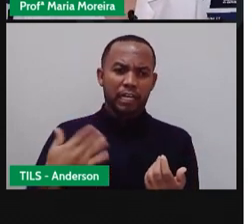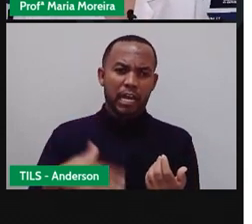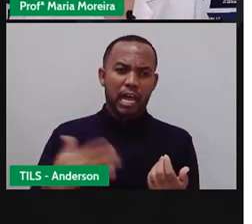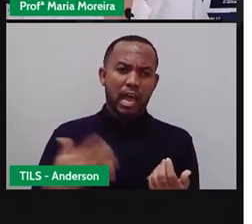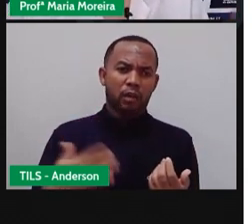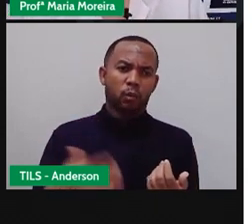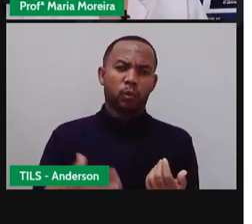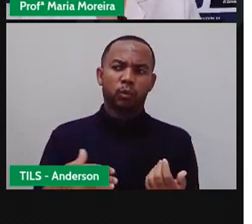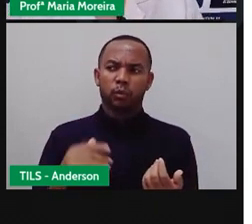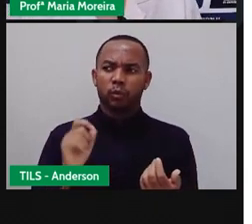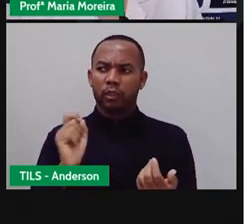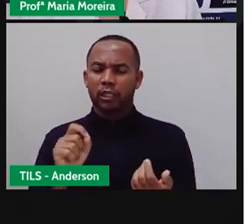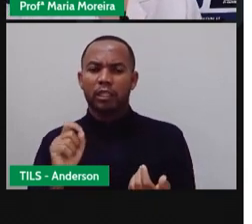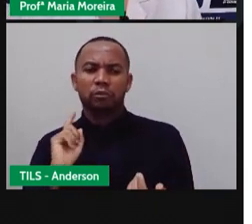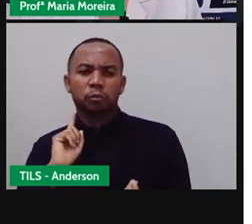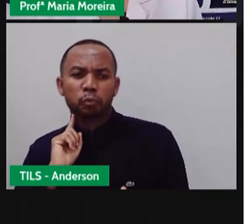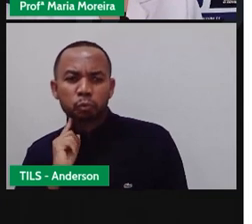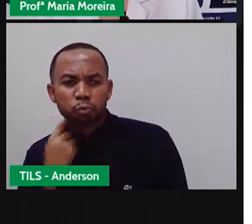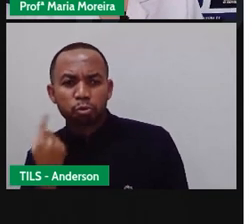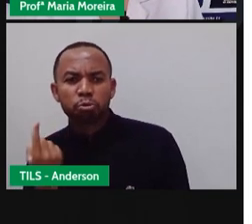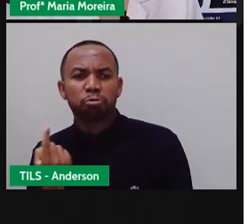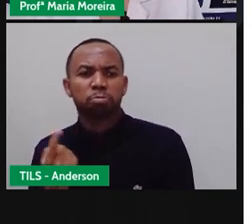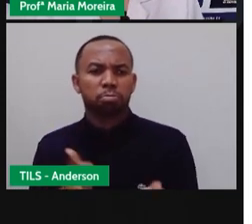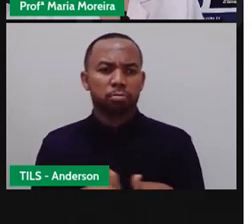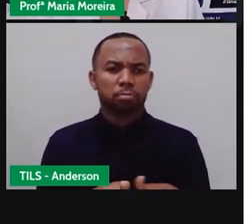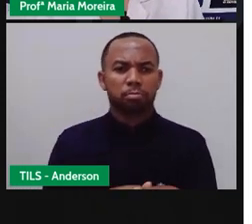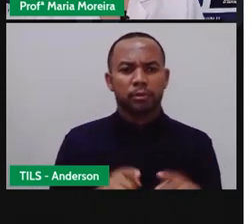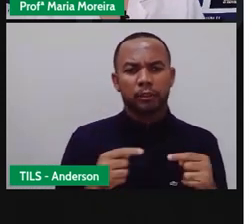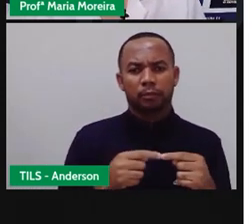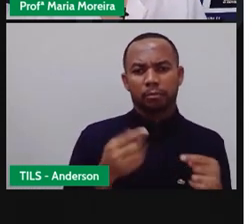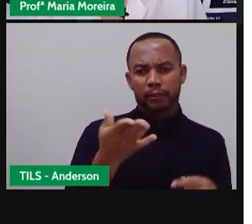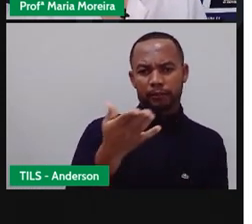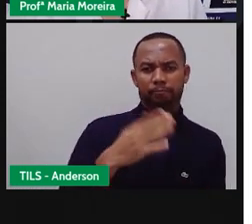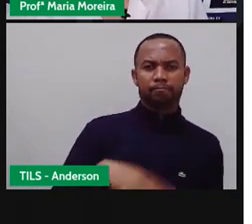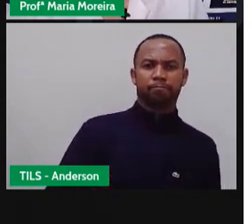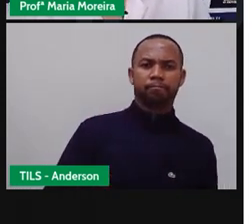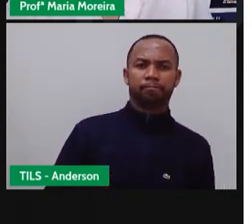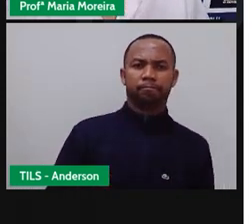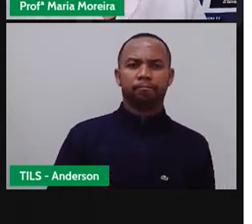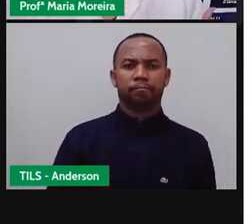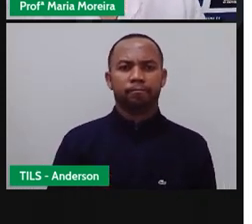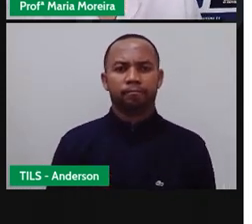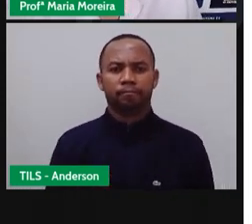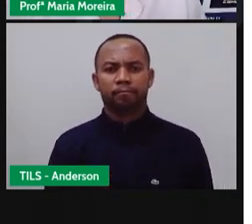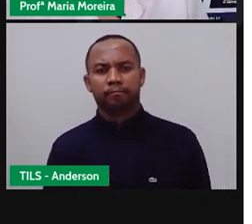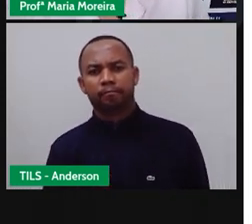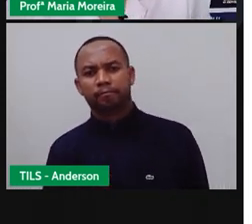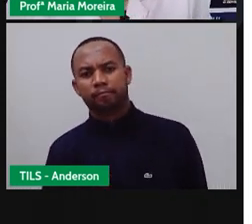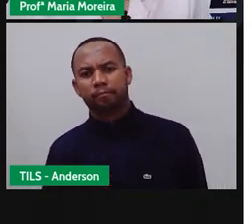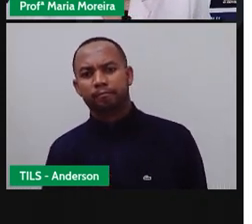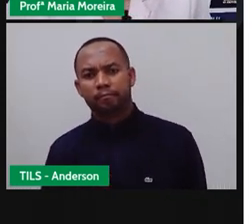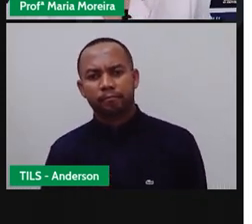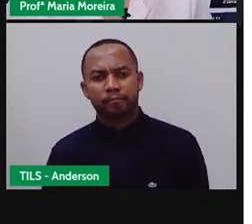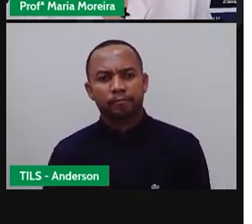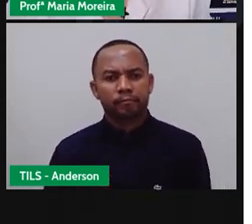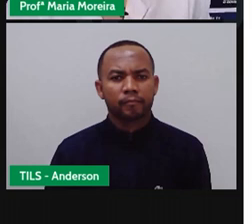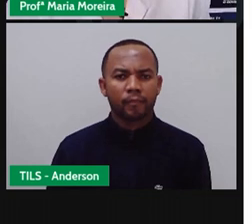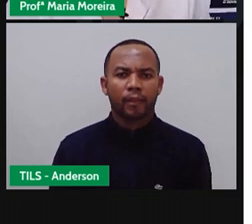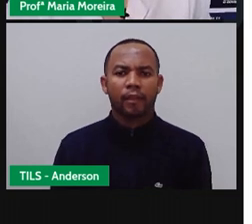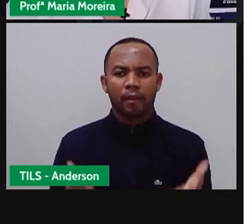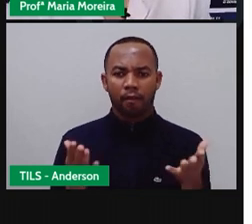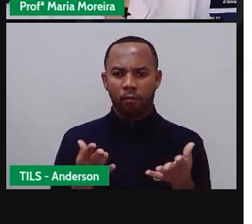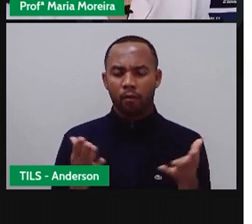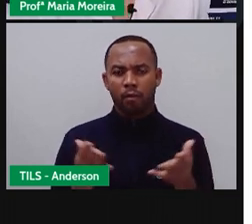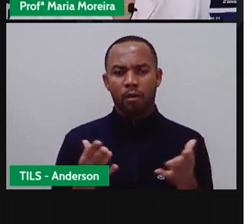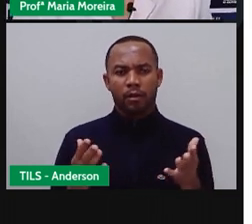acaba virando o que o lixo eletrônico o Tá bom vamos falar sobre dados